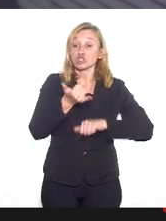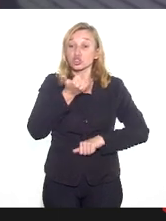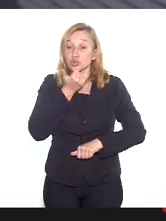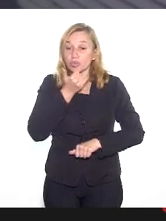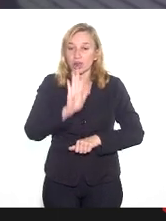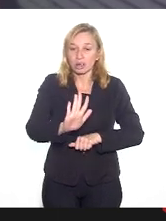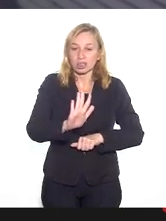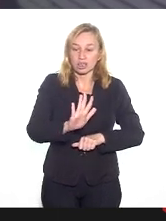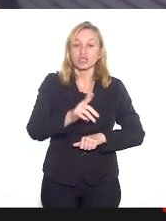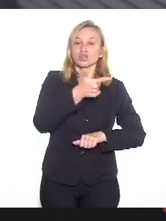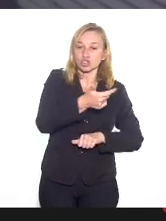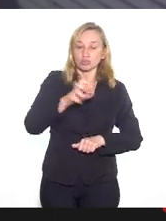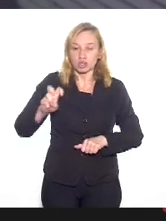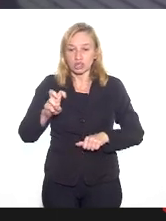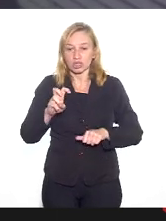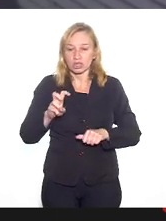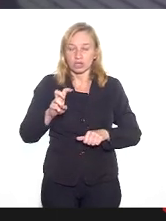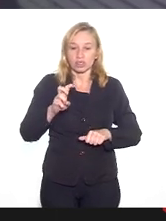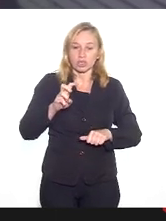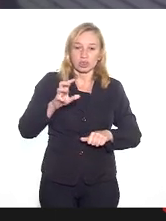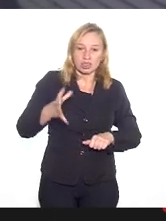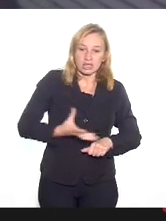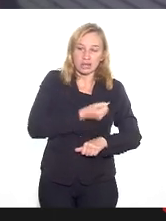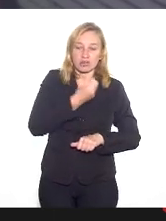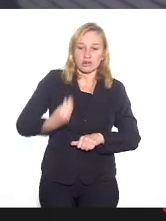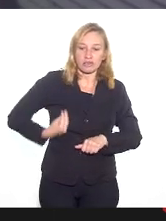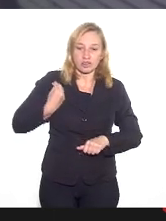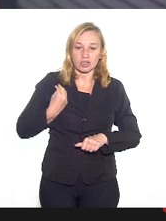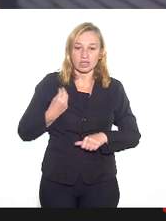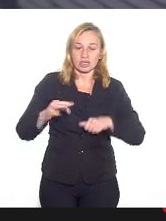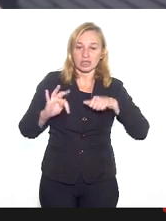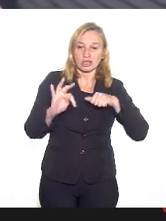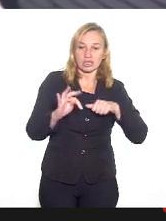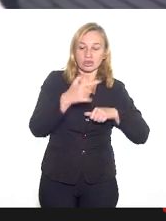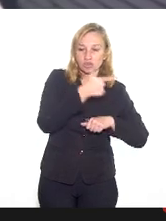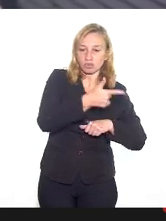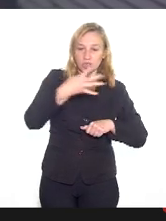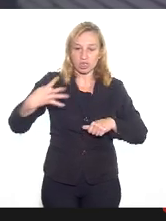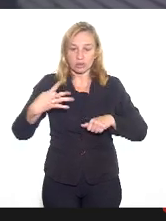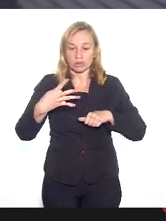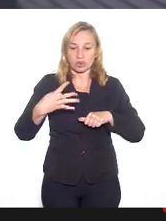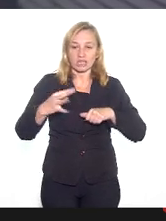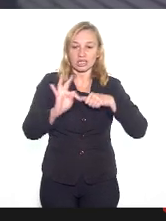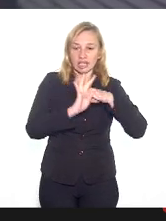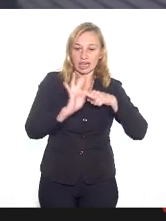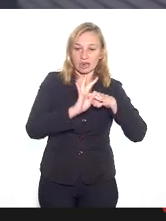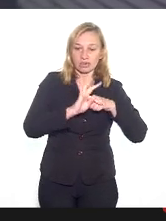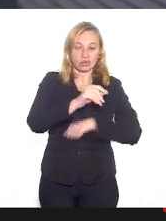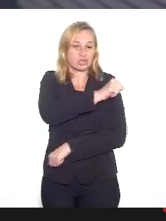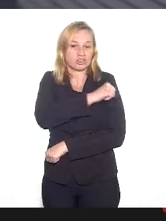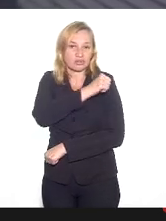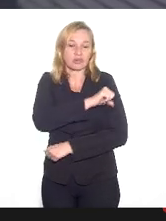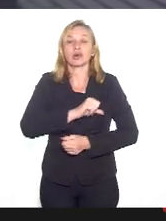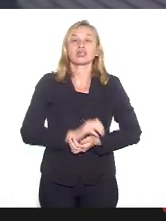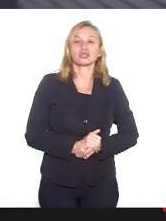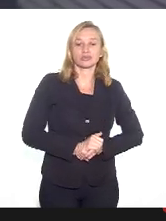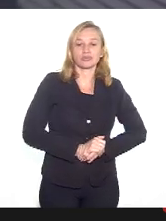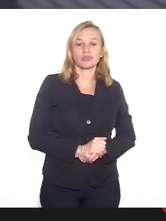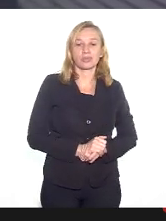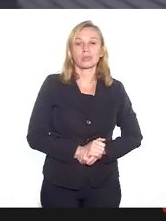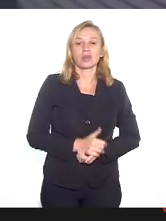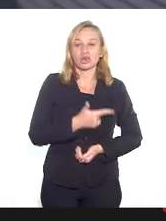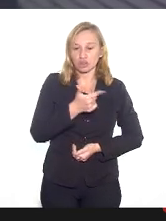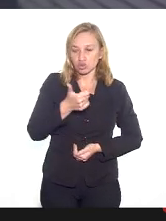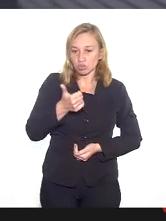aliás, 2015, guarda-vidas, 2014, técnico de enfermagem. Estava olhando aqui, é